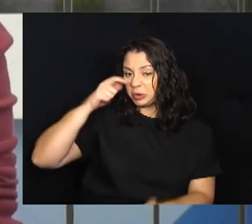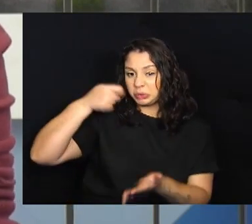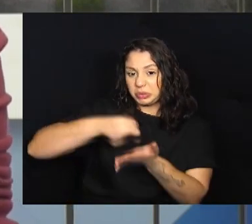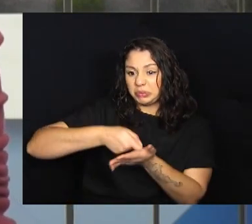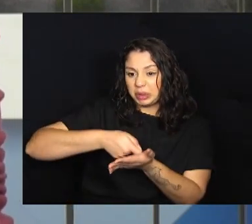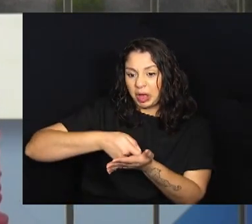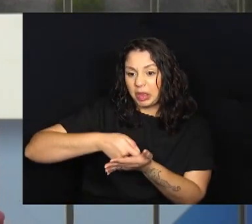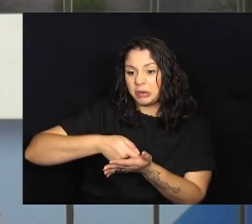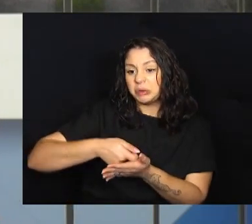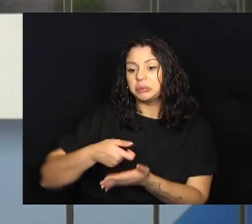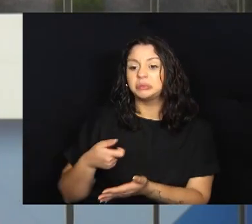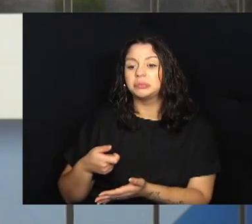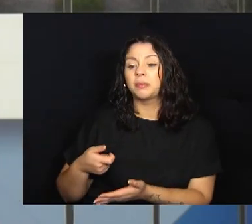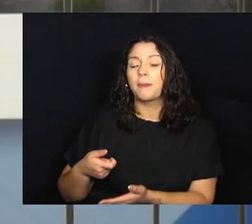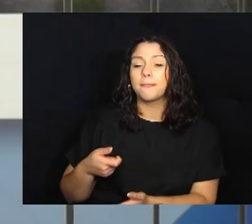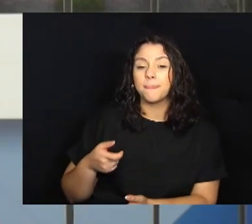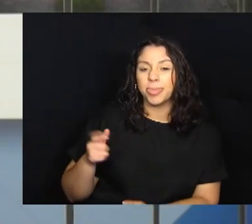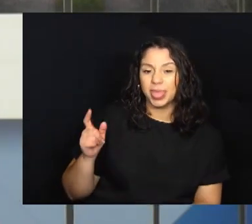governos que